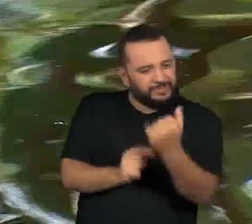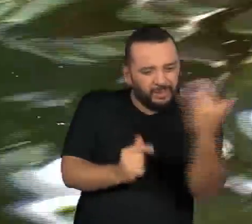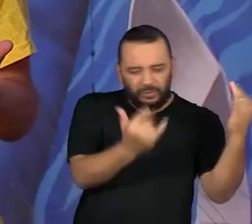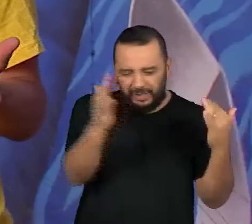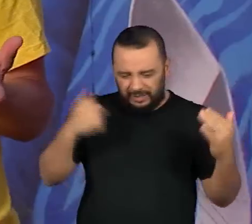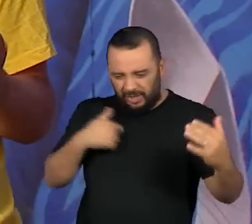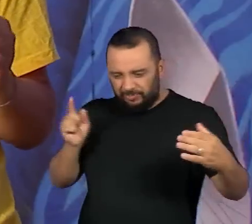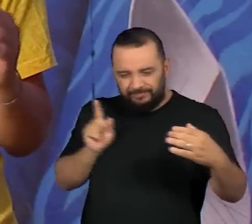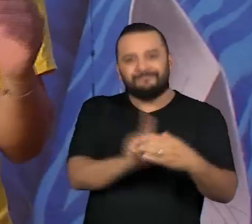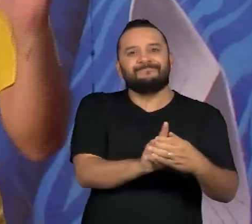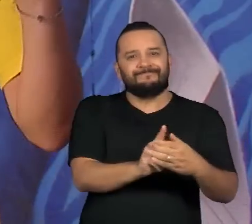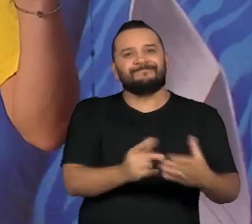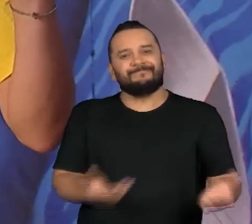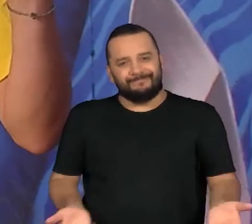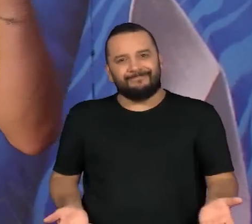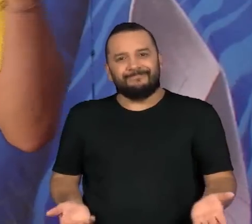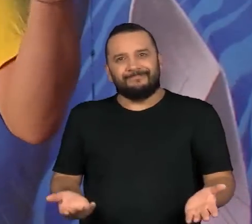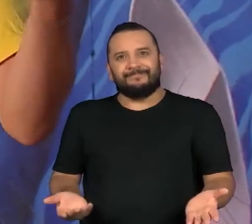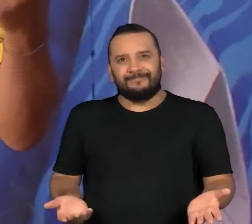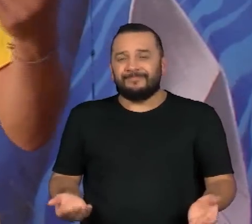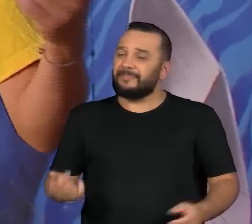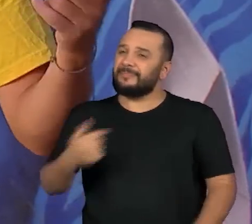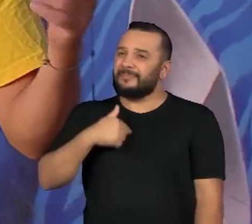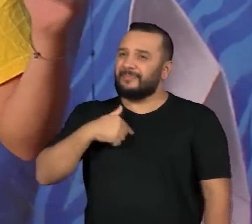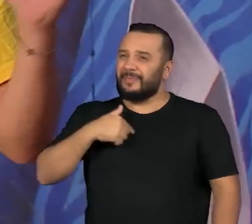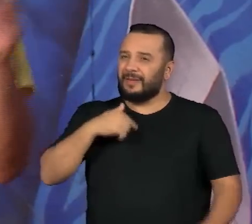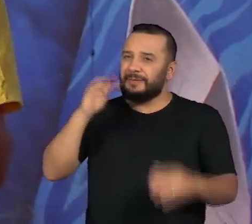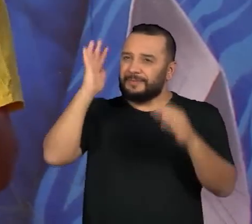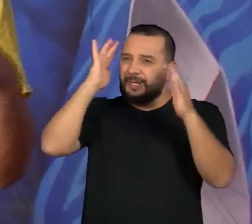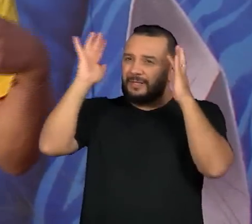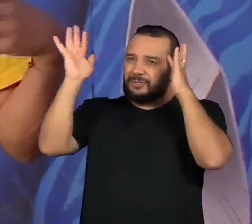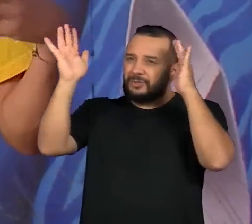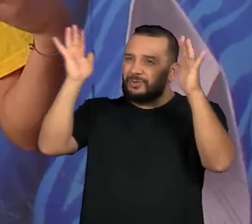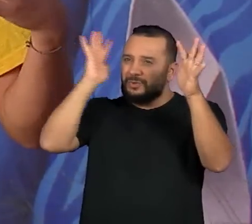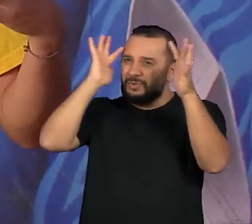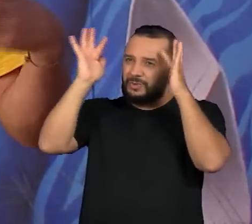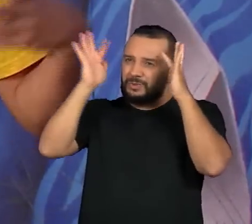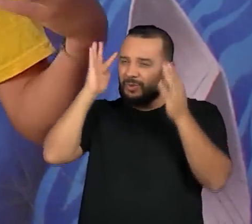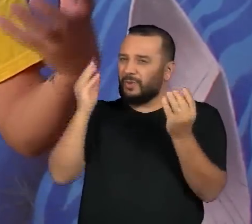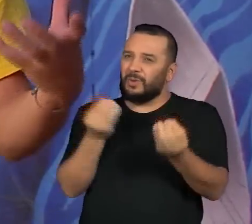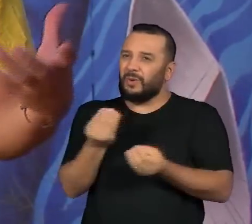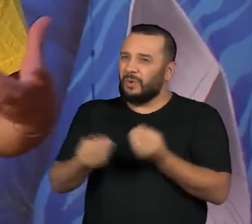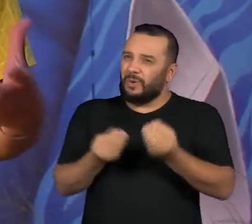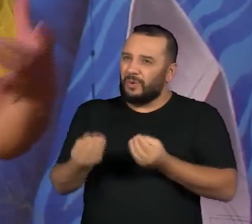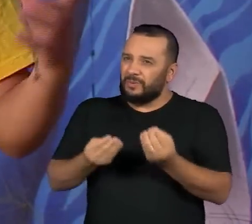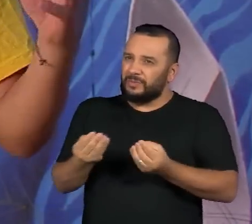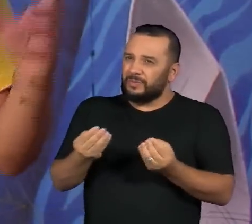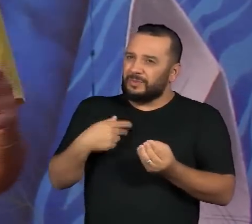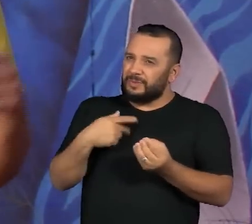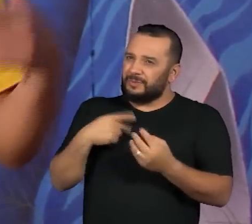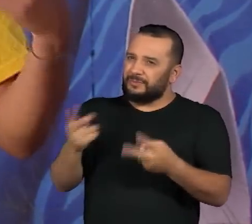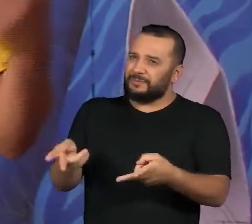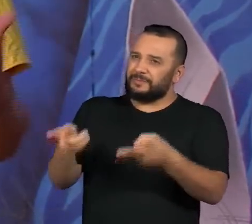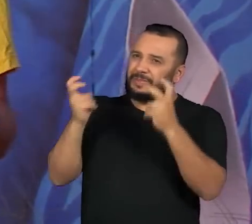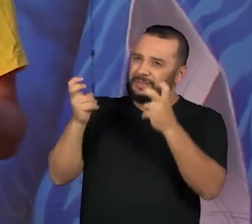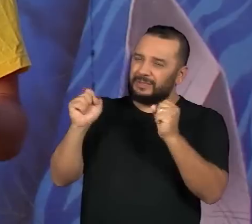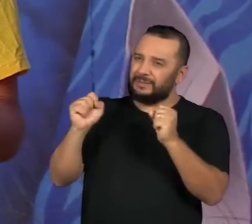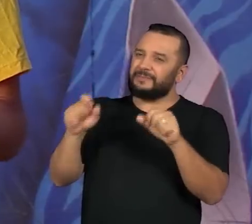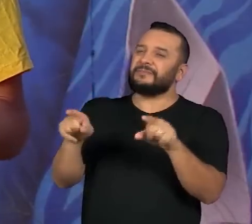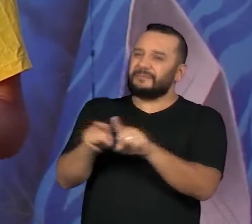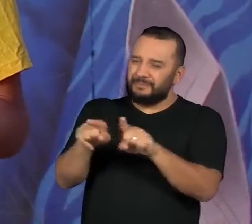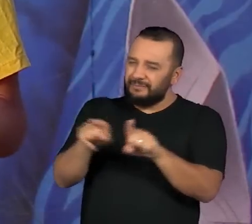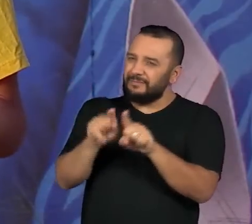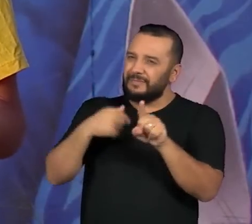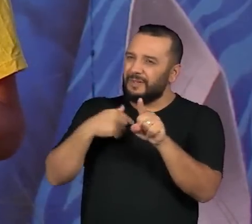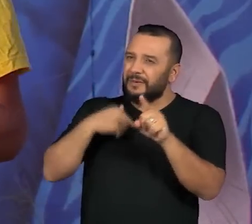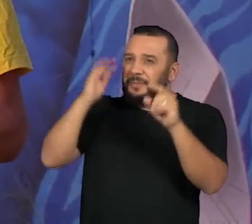escala de atuação está no âmbito do imaginário, né? Então, como que a gente provoca a percepção, como que a gente provoca novos